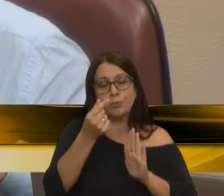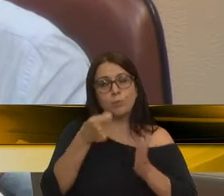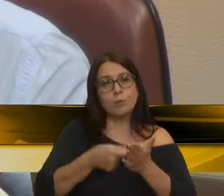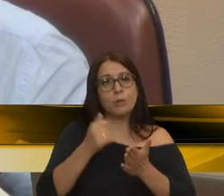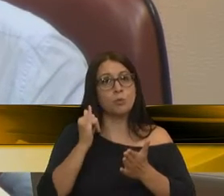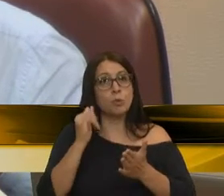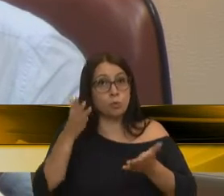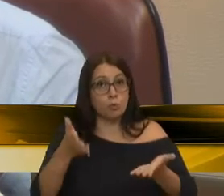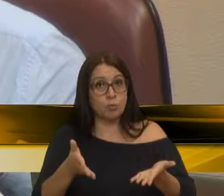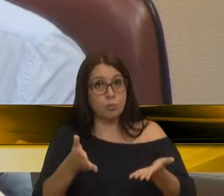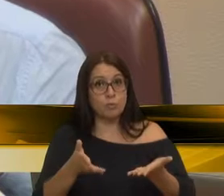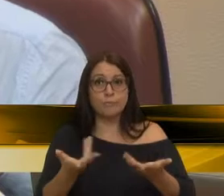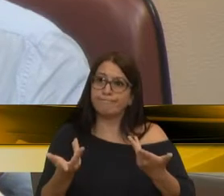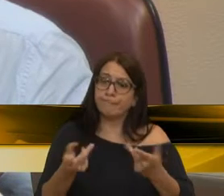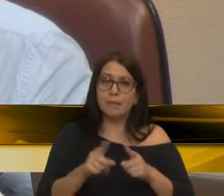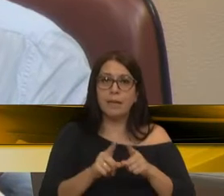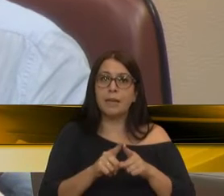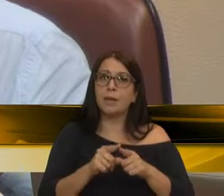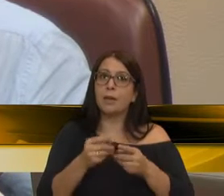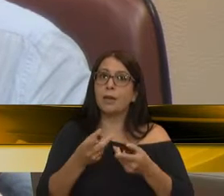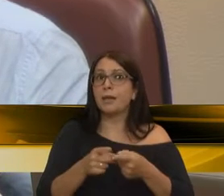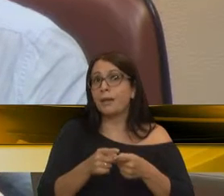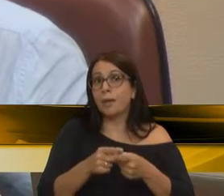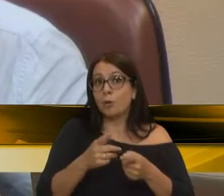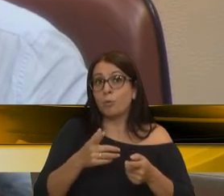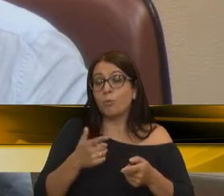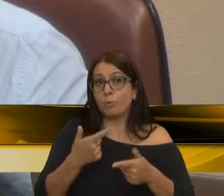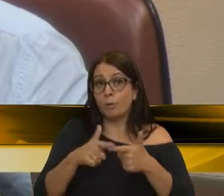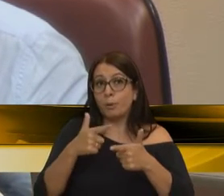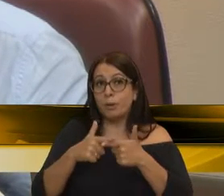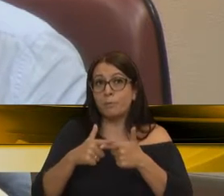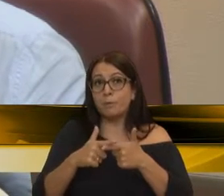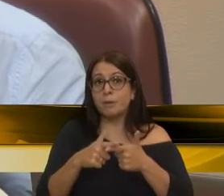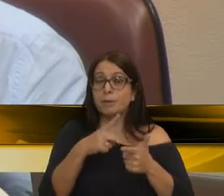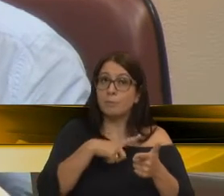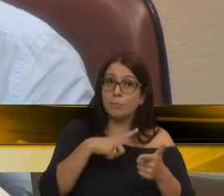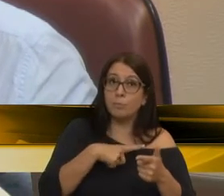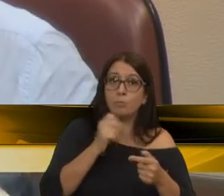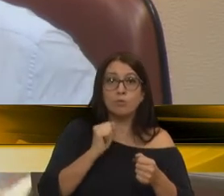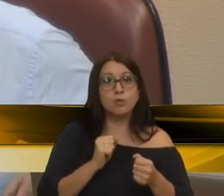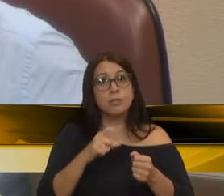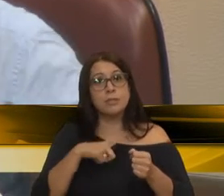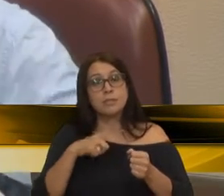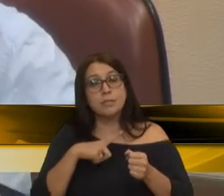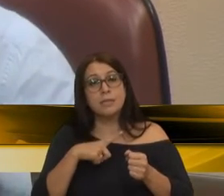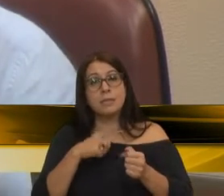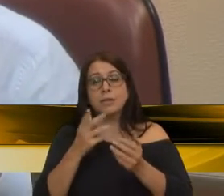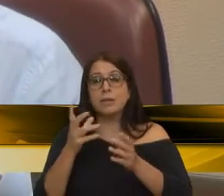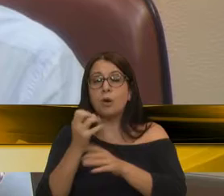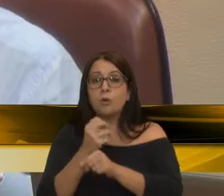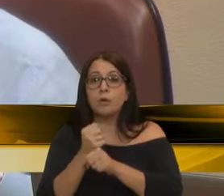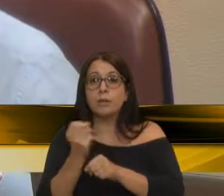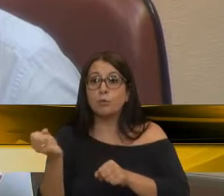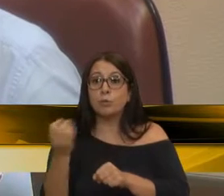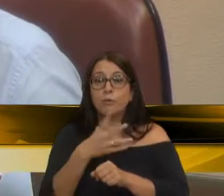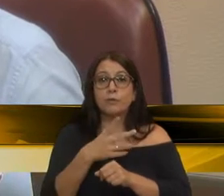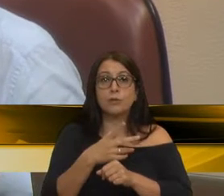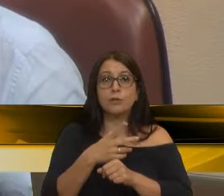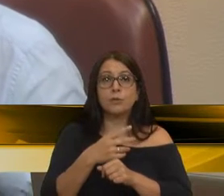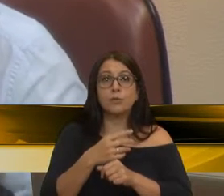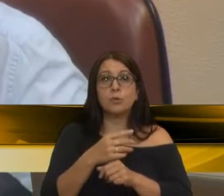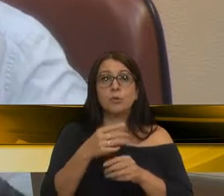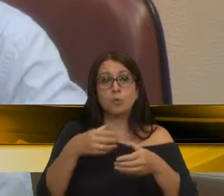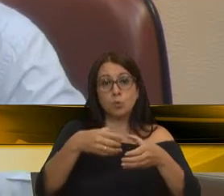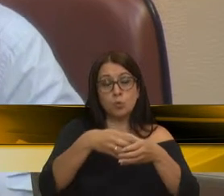é uma temeridade no mínimo poderia ter sido contingenciada a renovação da frota neste